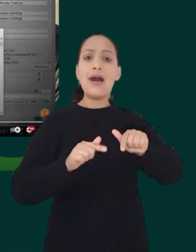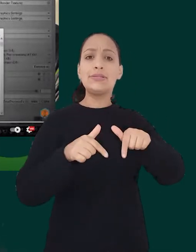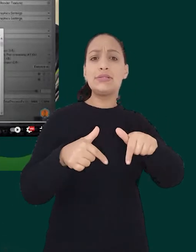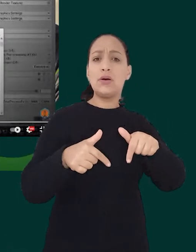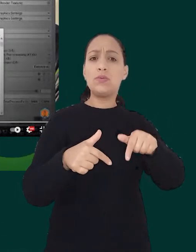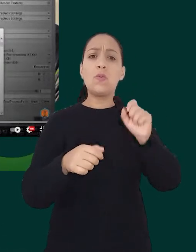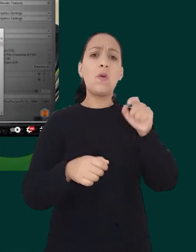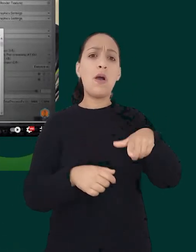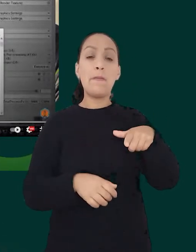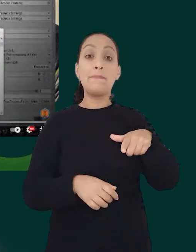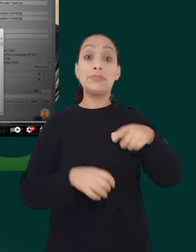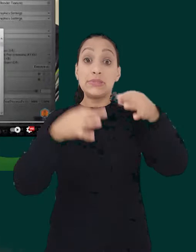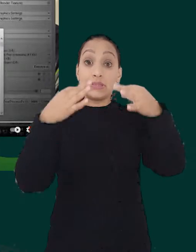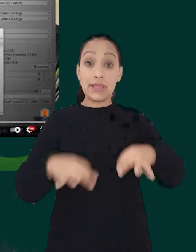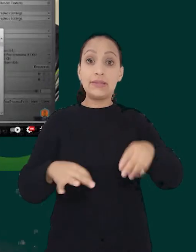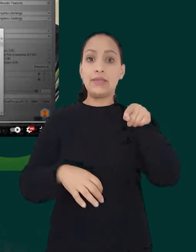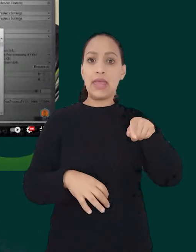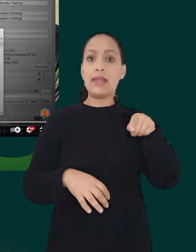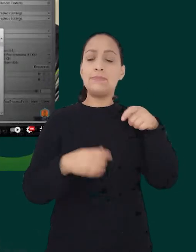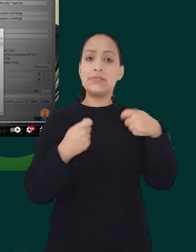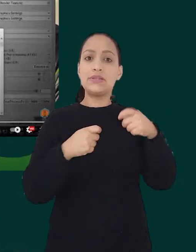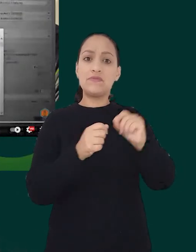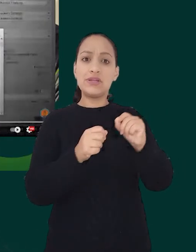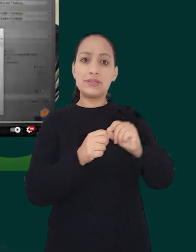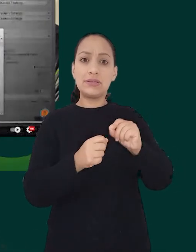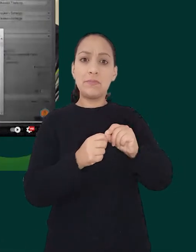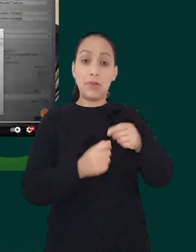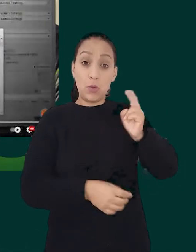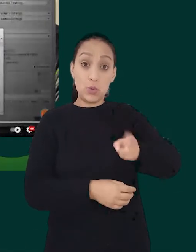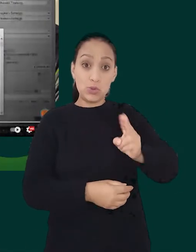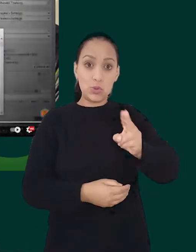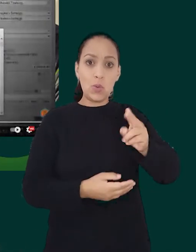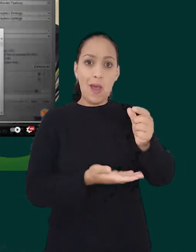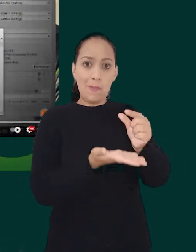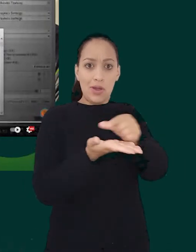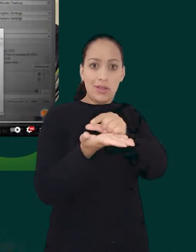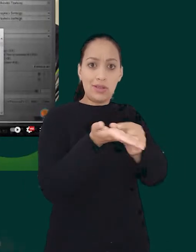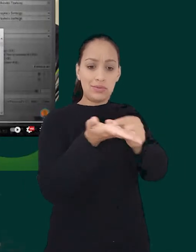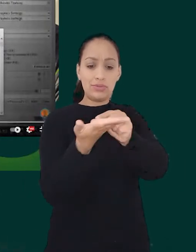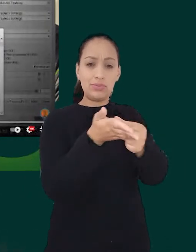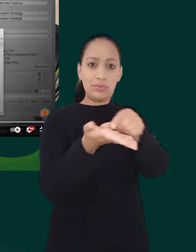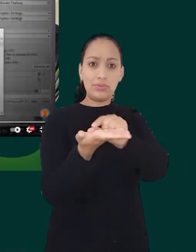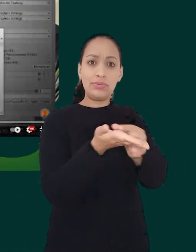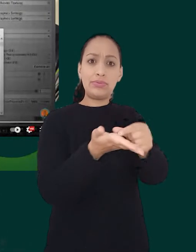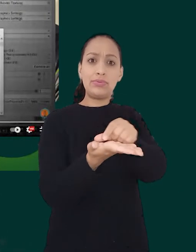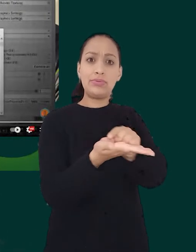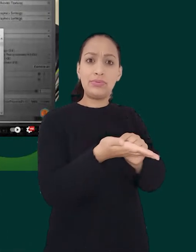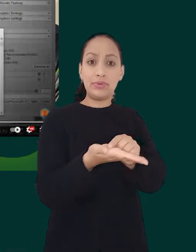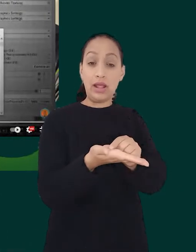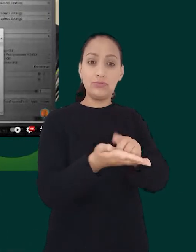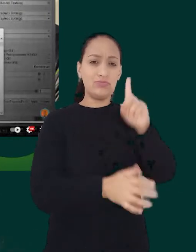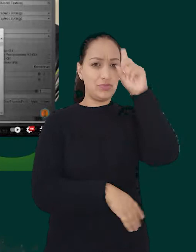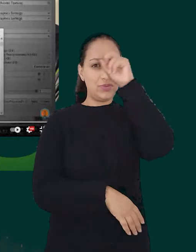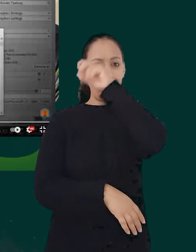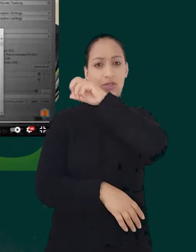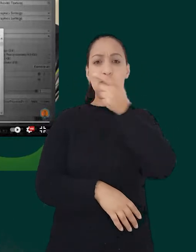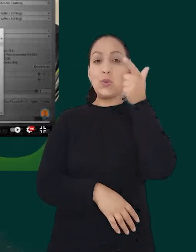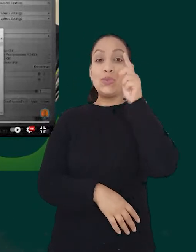reação mais correta para fazer com que a bolinha continue equilibrada, tá? Dificilmente a gente